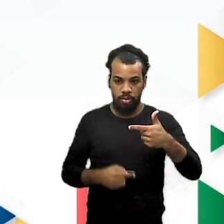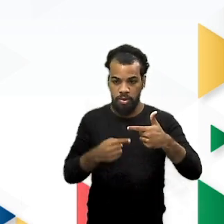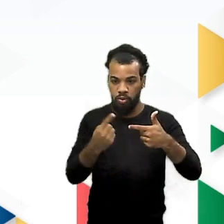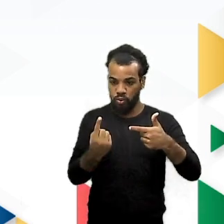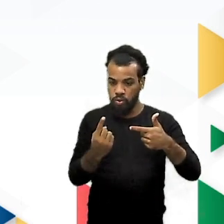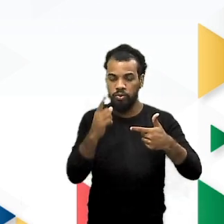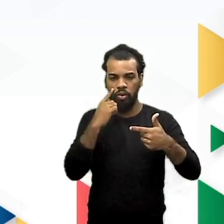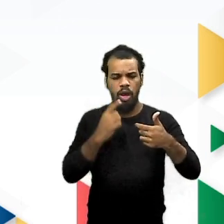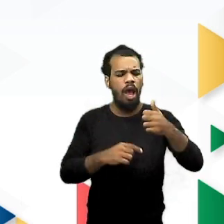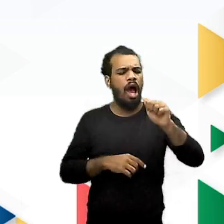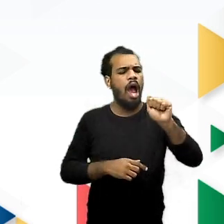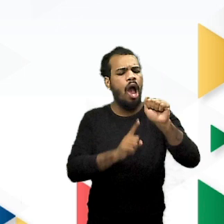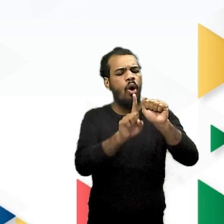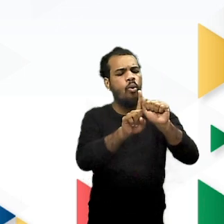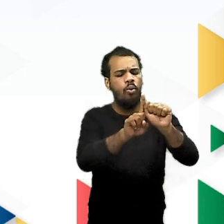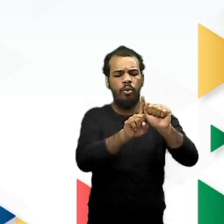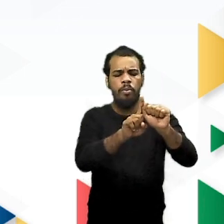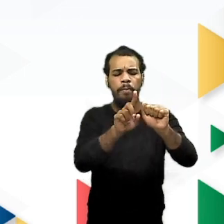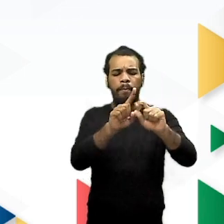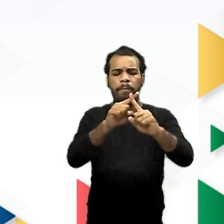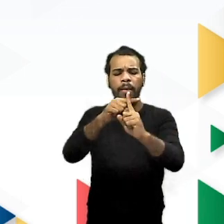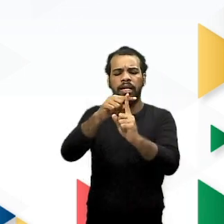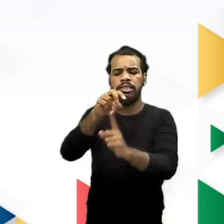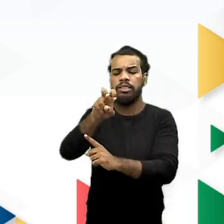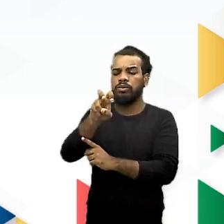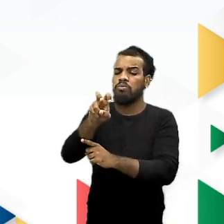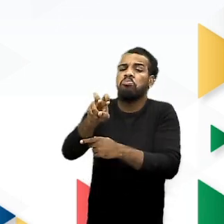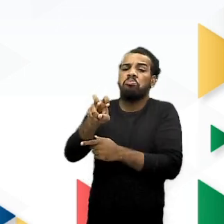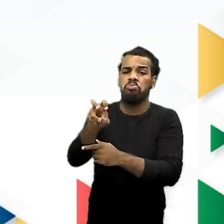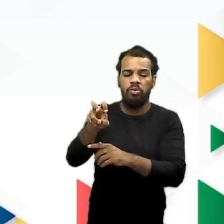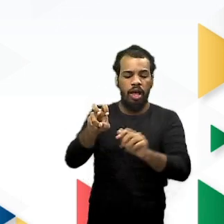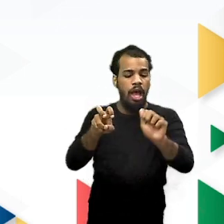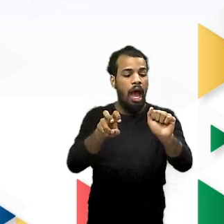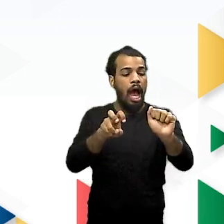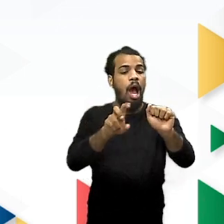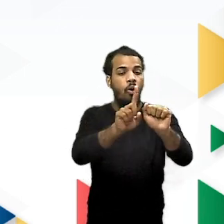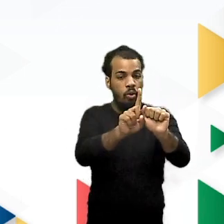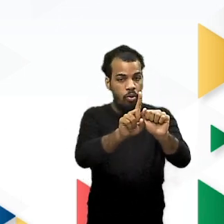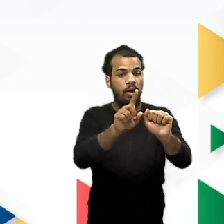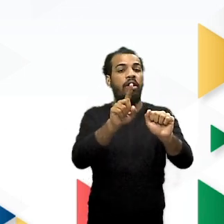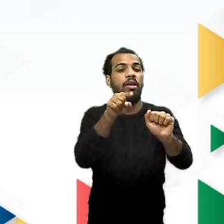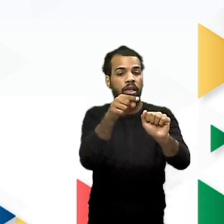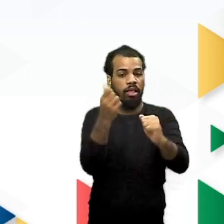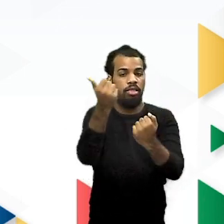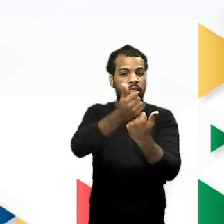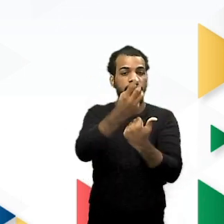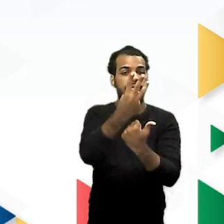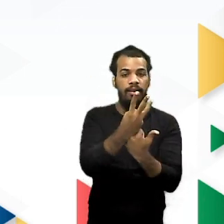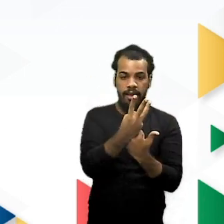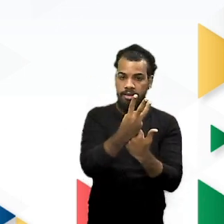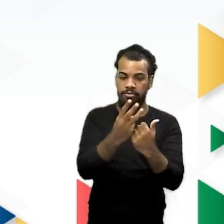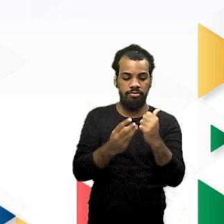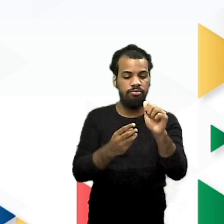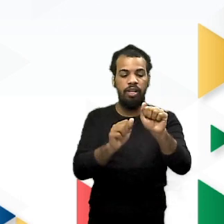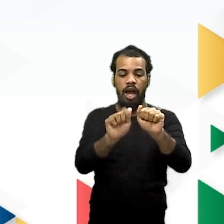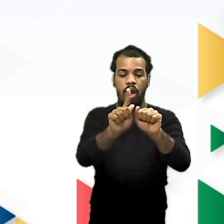é A1 mais 5? A1 é 3 mais 5, confere? Só substituir direto, tá?